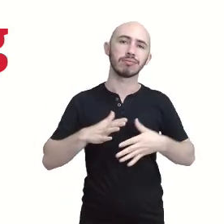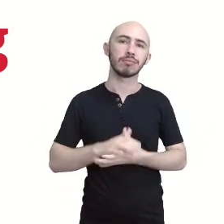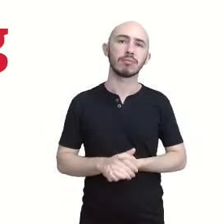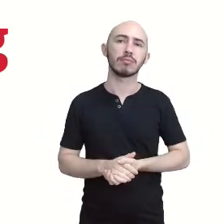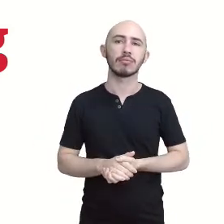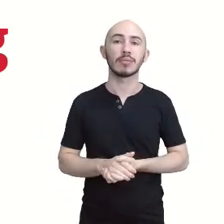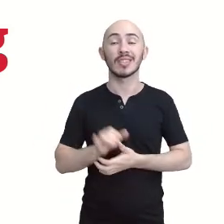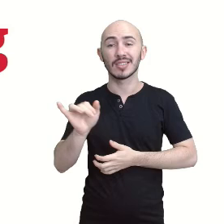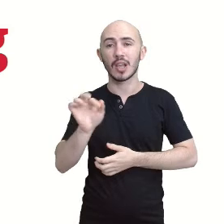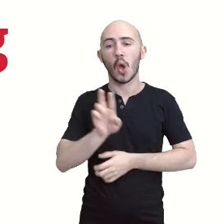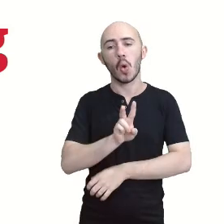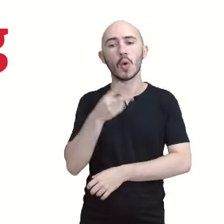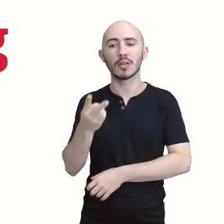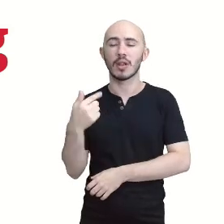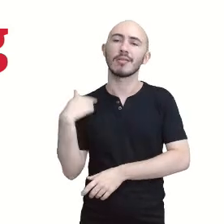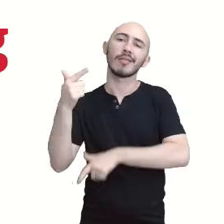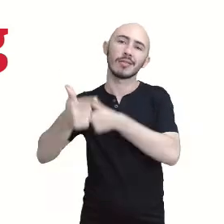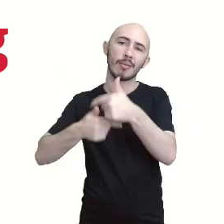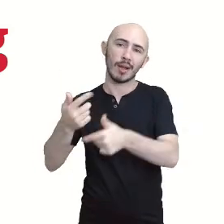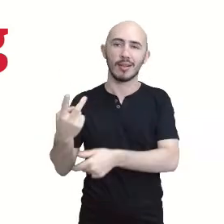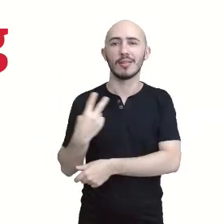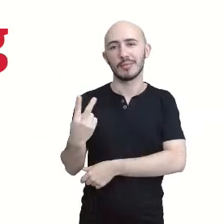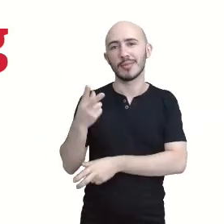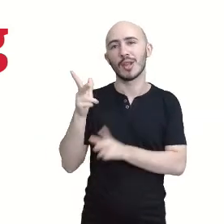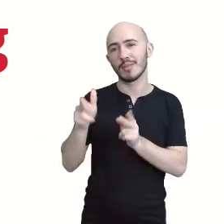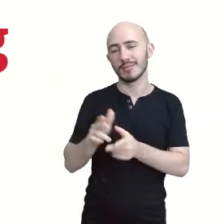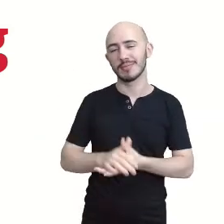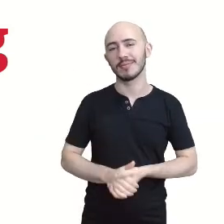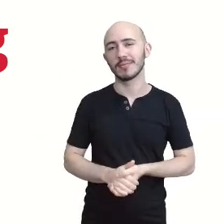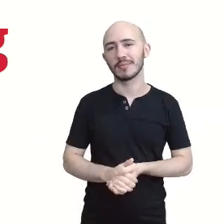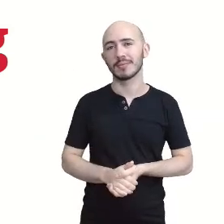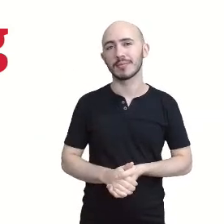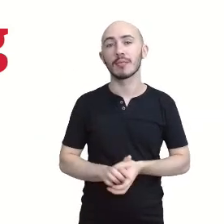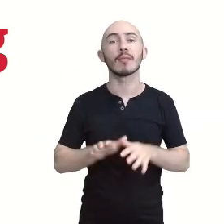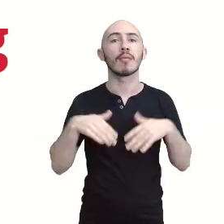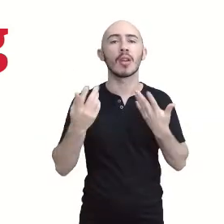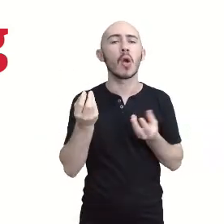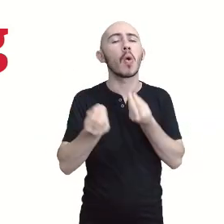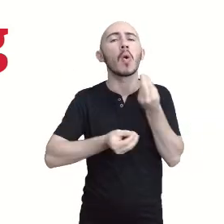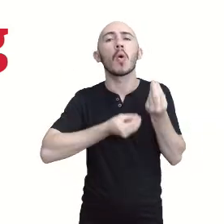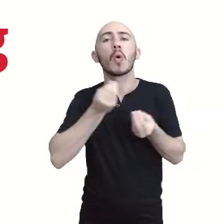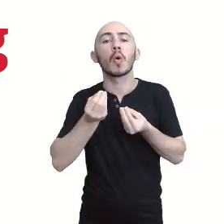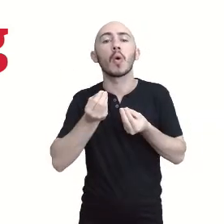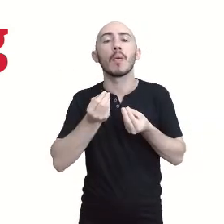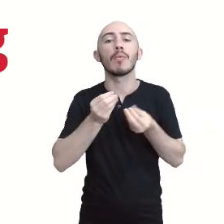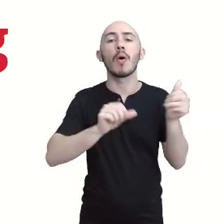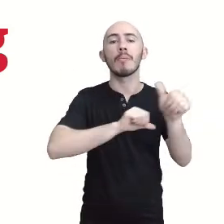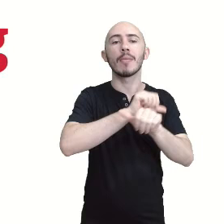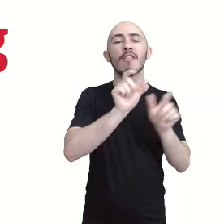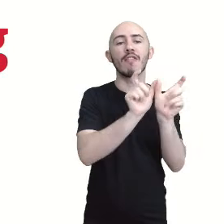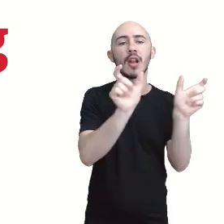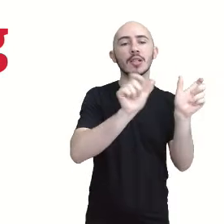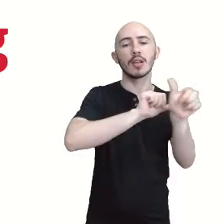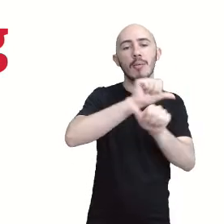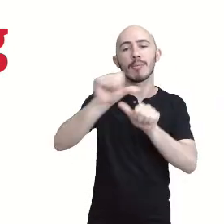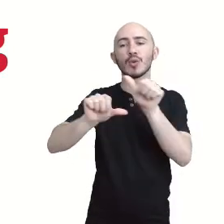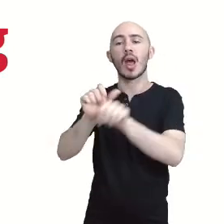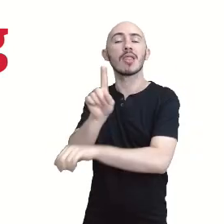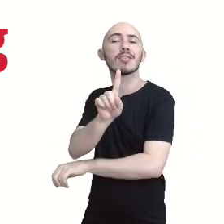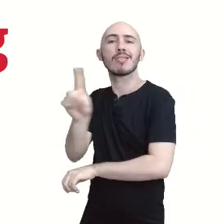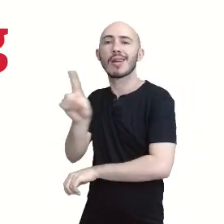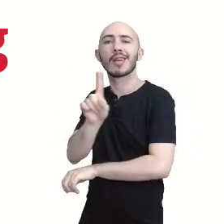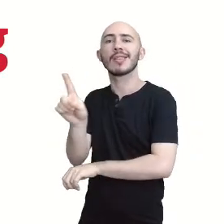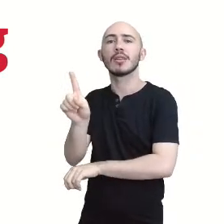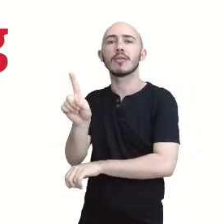caso contrário, está aqui trabalhando que nem a gente. E aí, como é que eu faço para colocar isso na forma negativa? Eu vou usar o not. Onde é que eu uso o